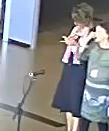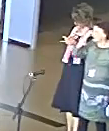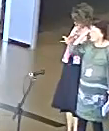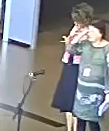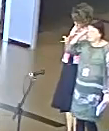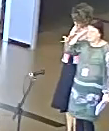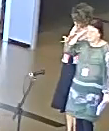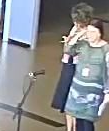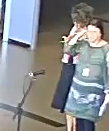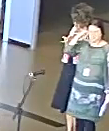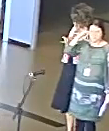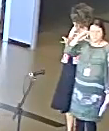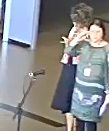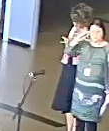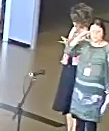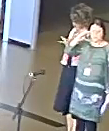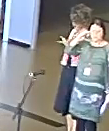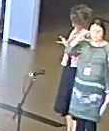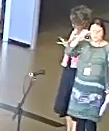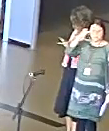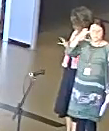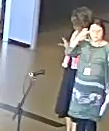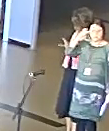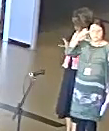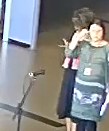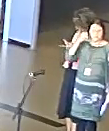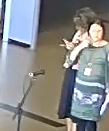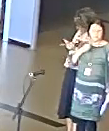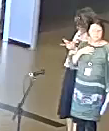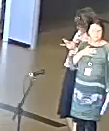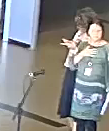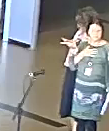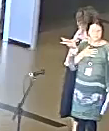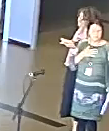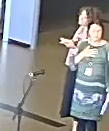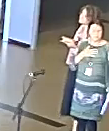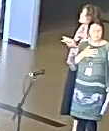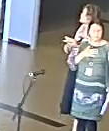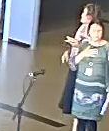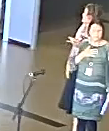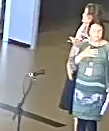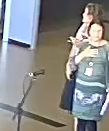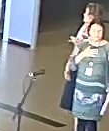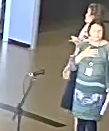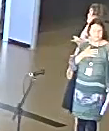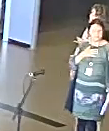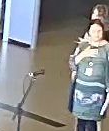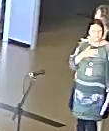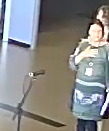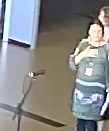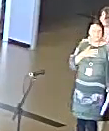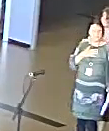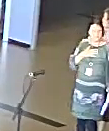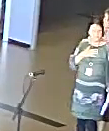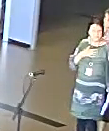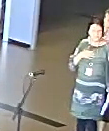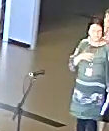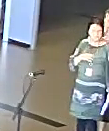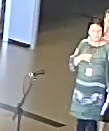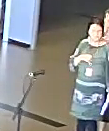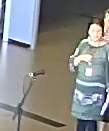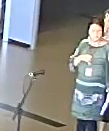autoria para tratar dos do transporte intramunicipal dentro do município Então acho que veio ao encontro esse